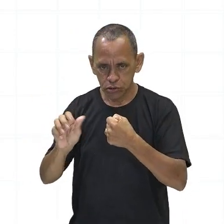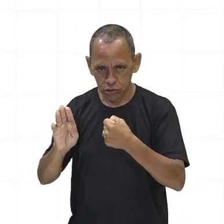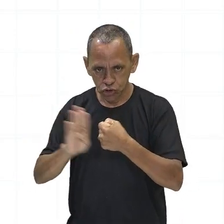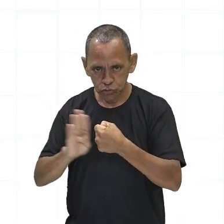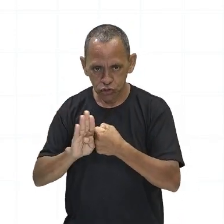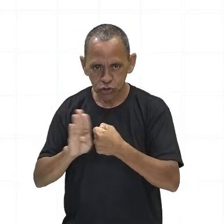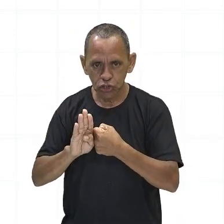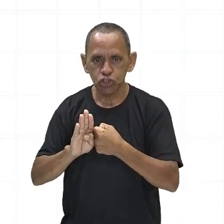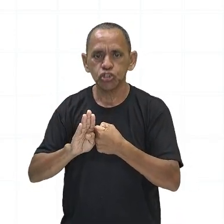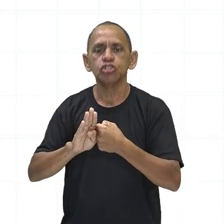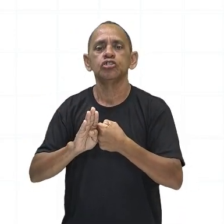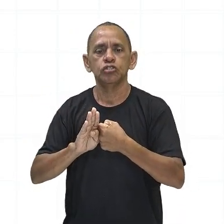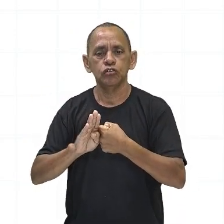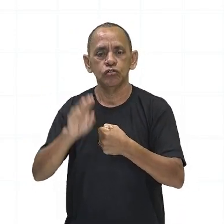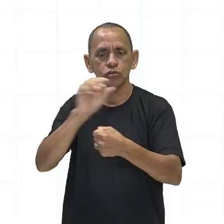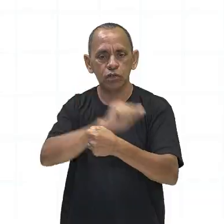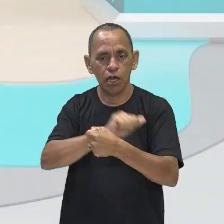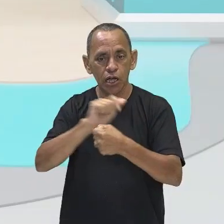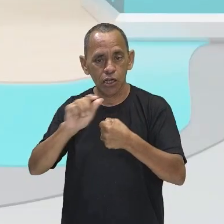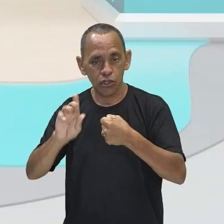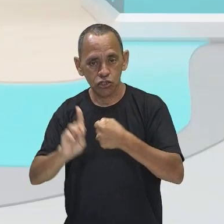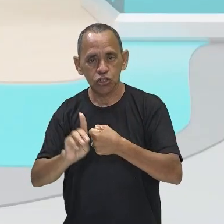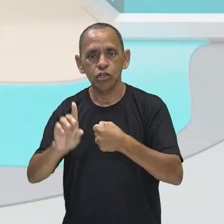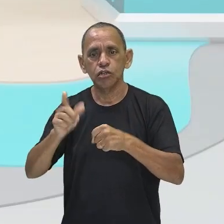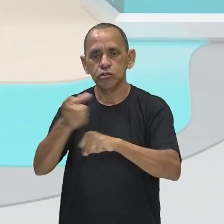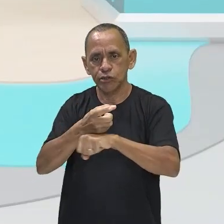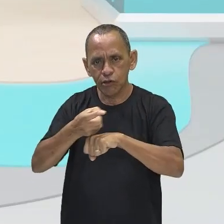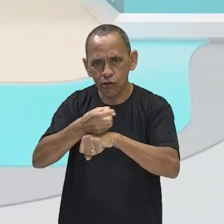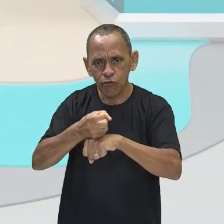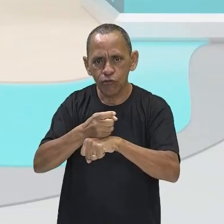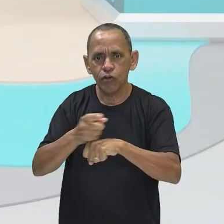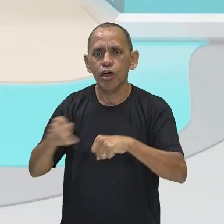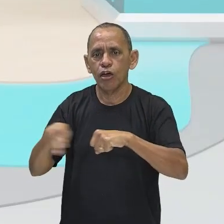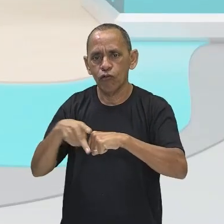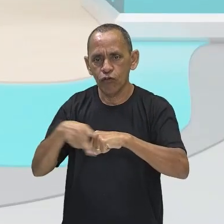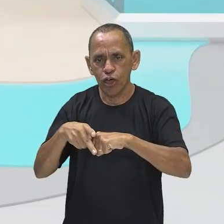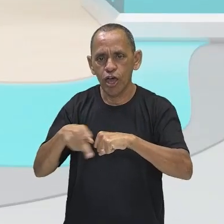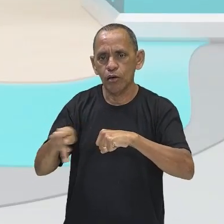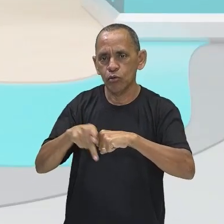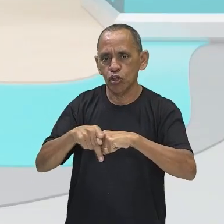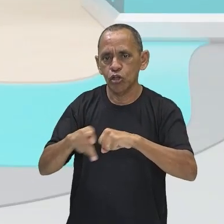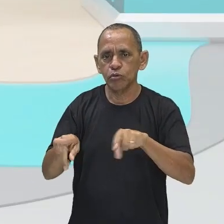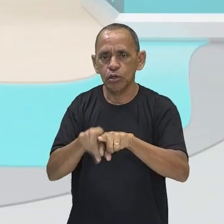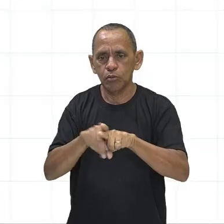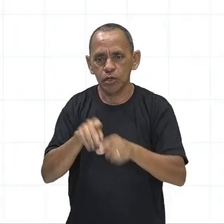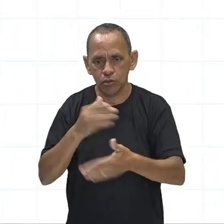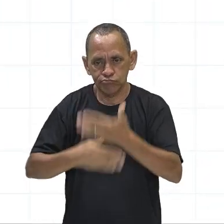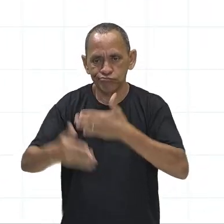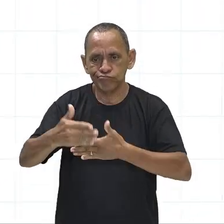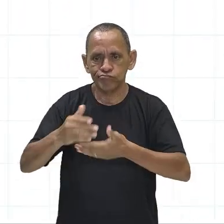numeral, pronome e verbo. Muito bem. Vamos à aula? Vamos lá.